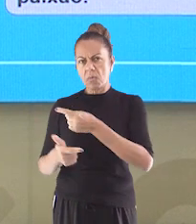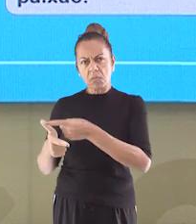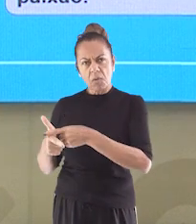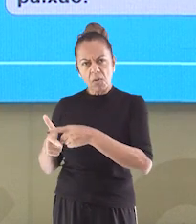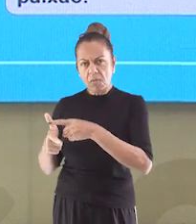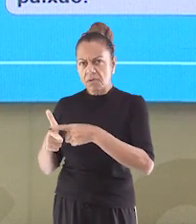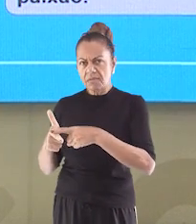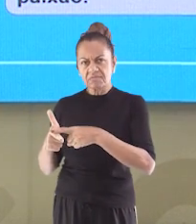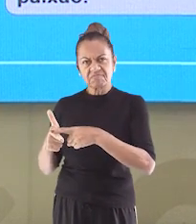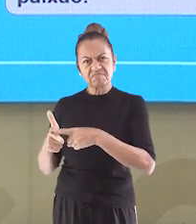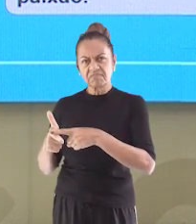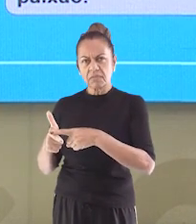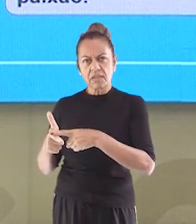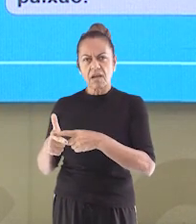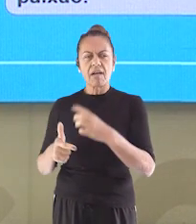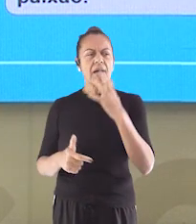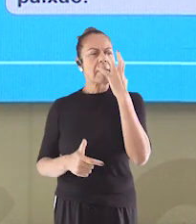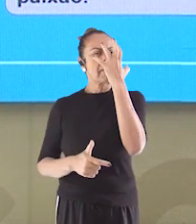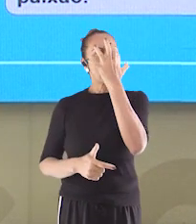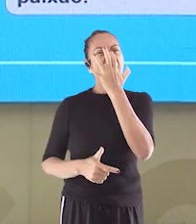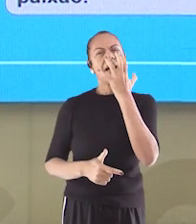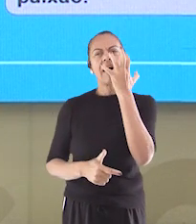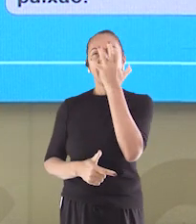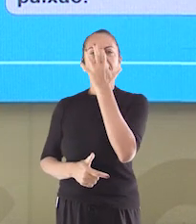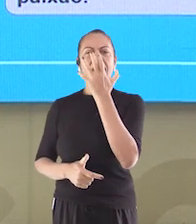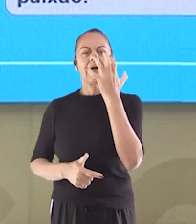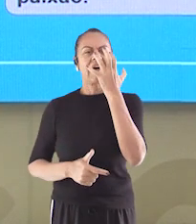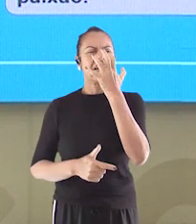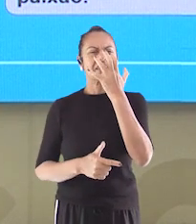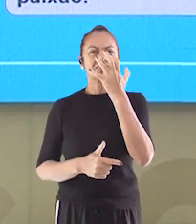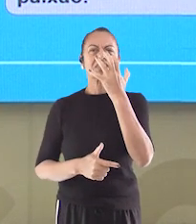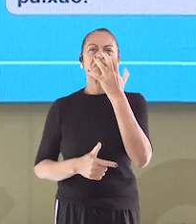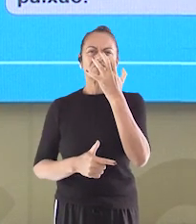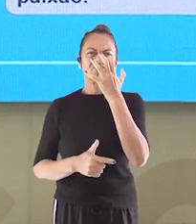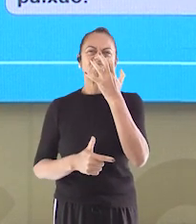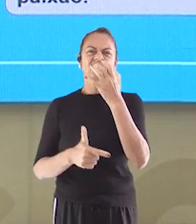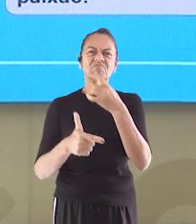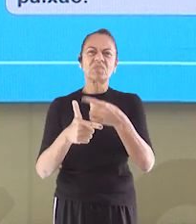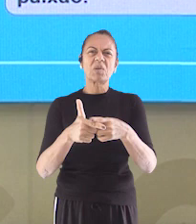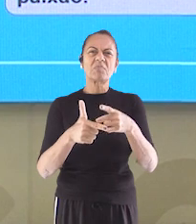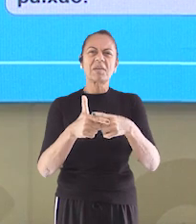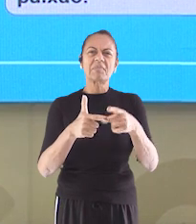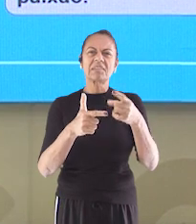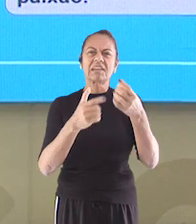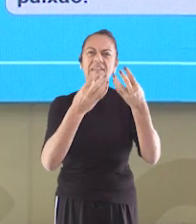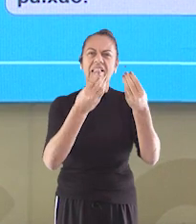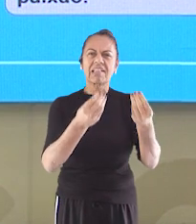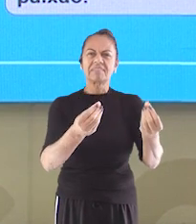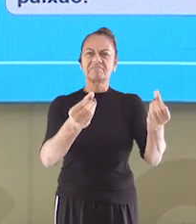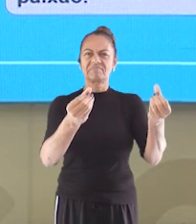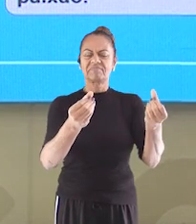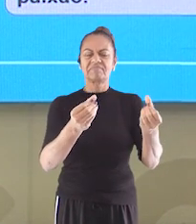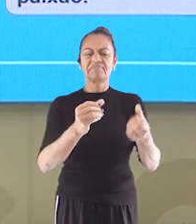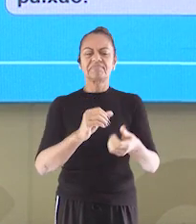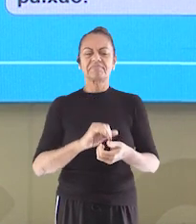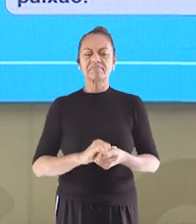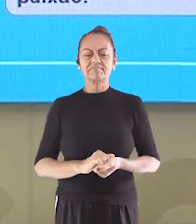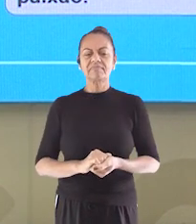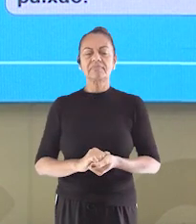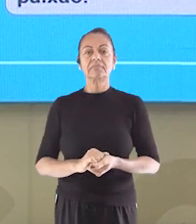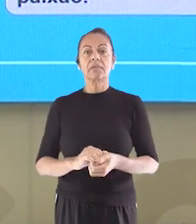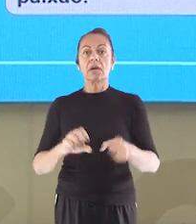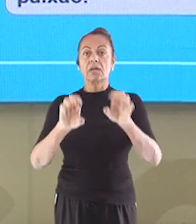amor, é a paixão. Porque, na verdade, a paixão é algo passageiro, uma emoção passageira, diferente do